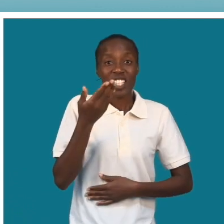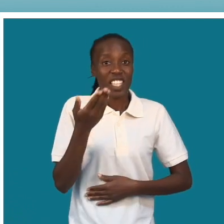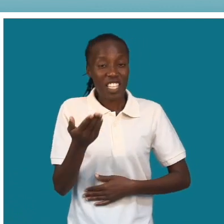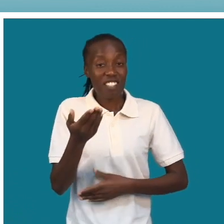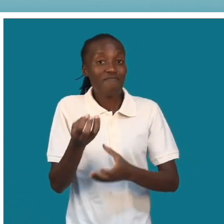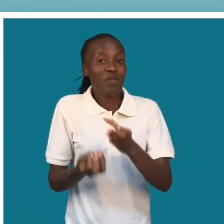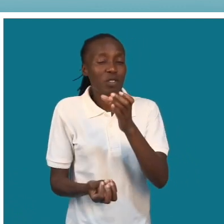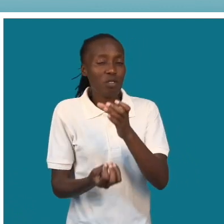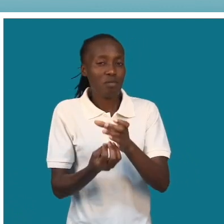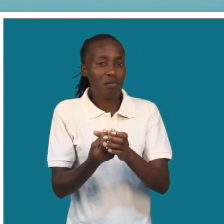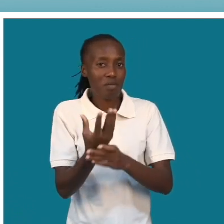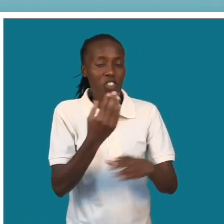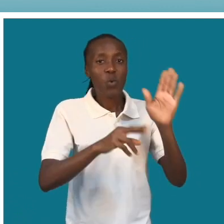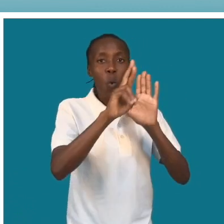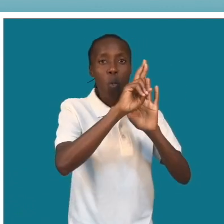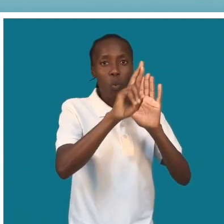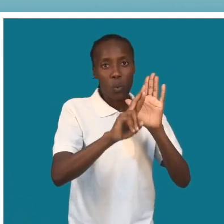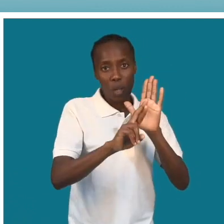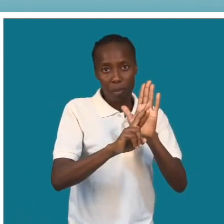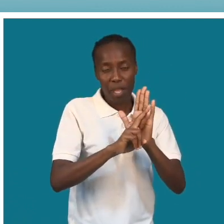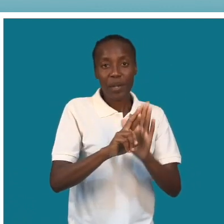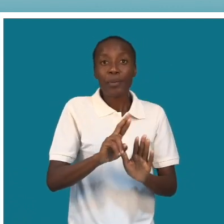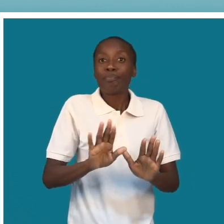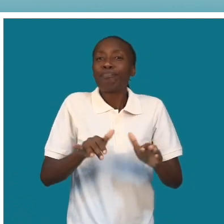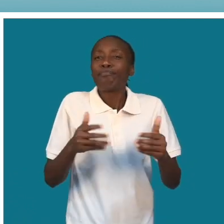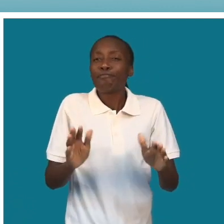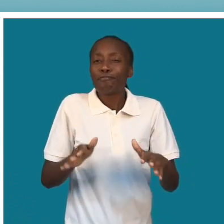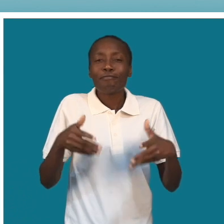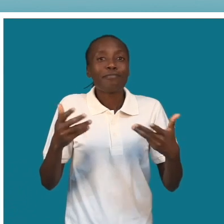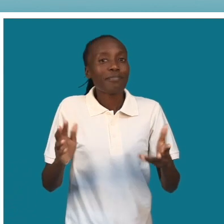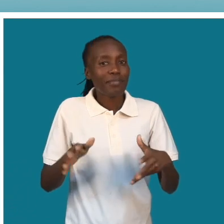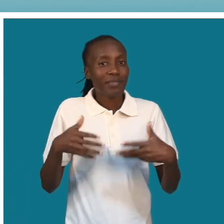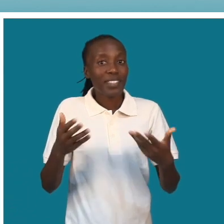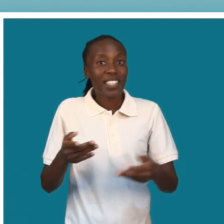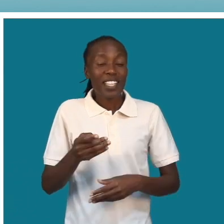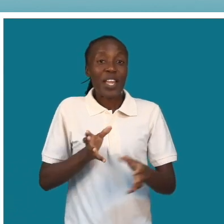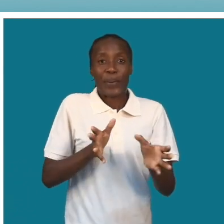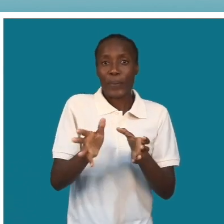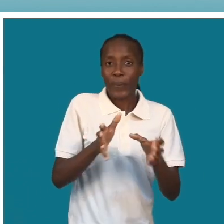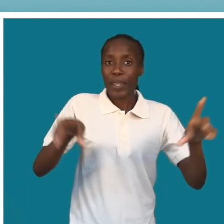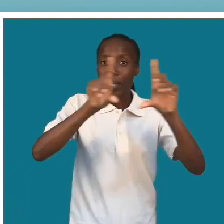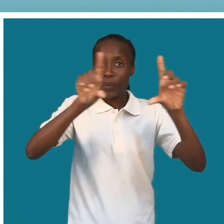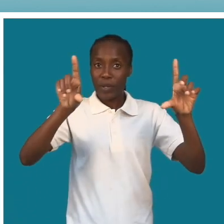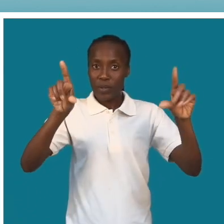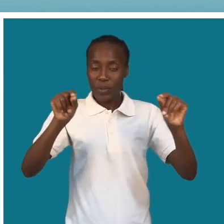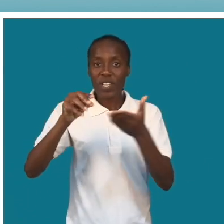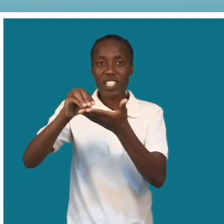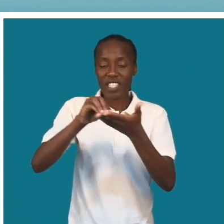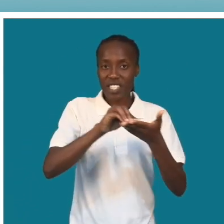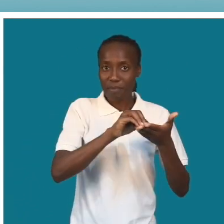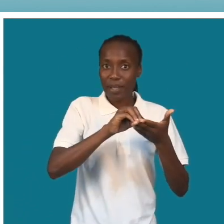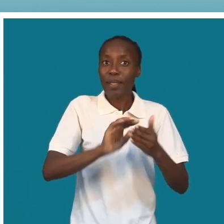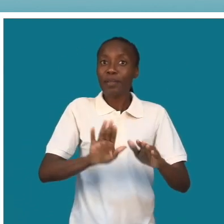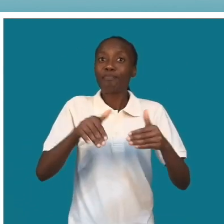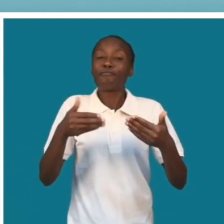desde que surgiu o regulamento que cuida dos assuntos de